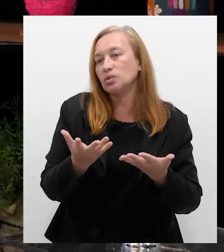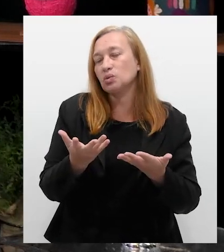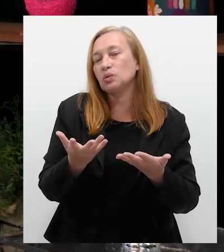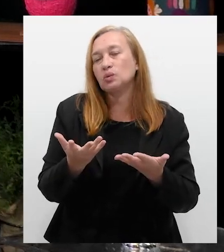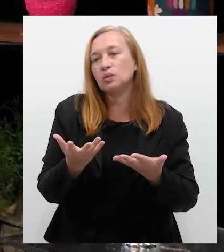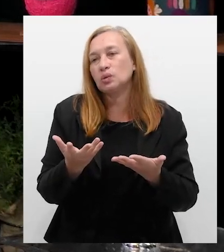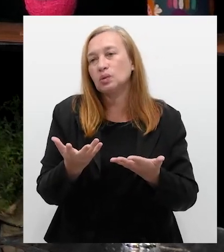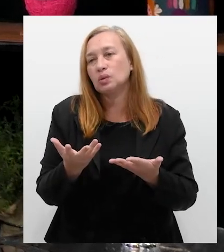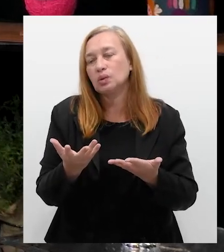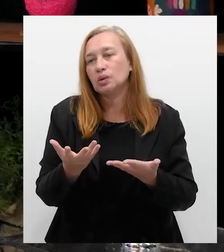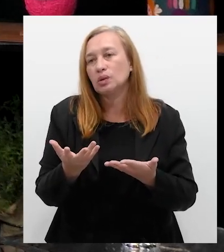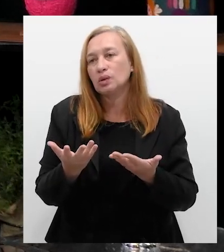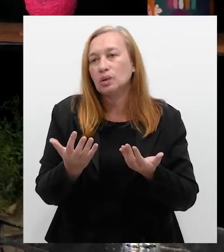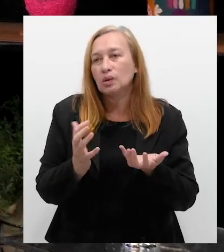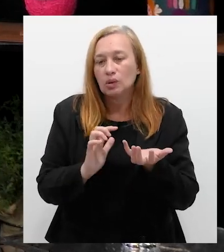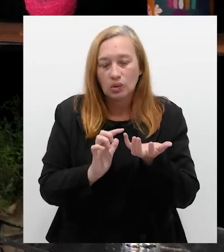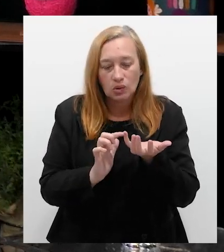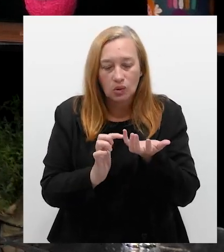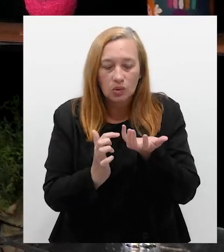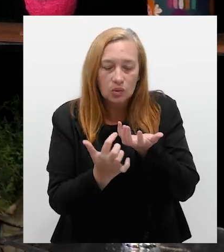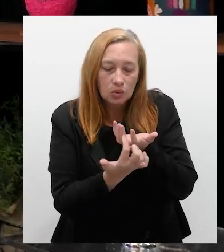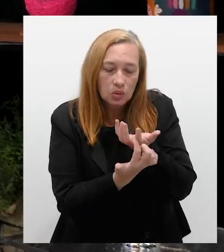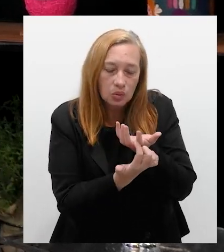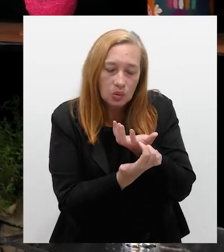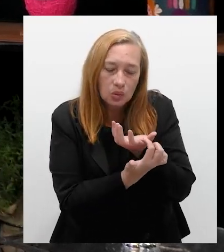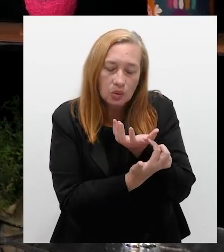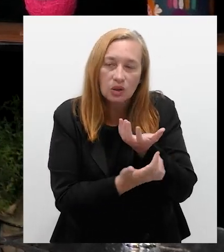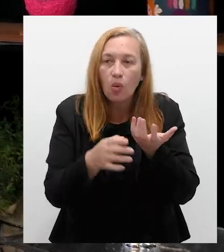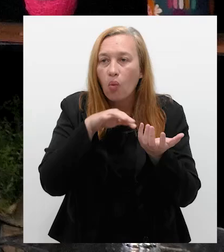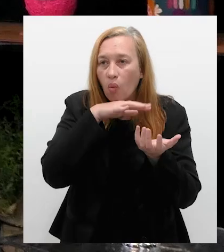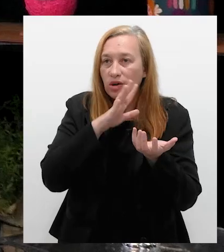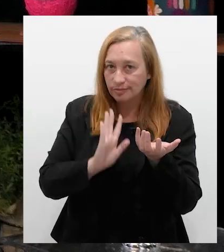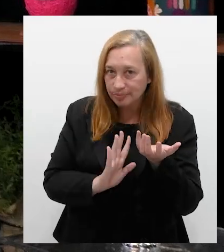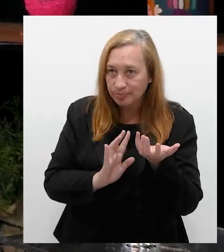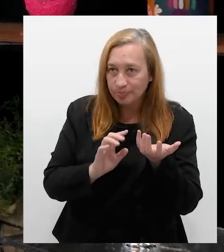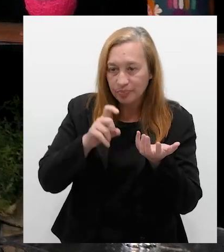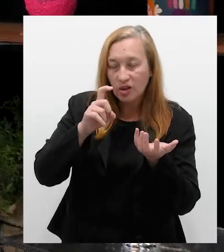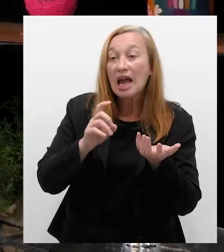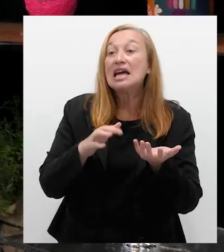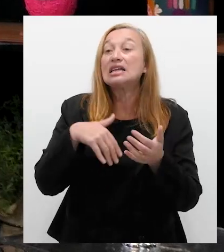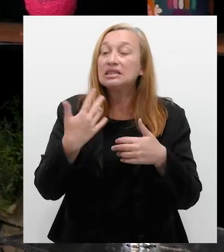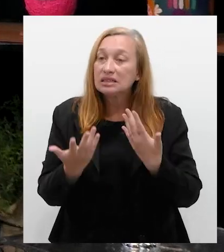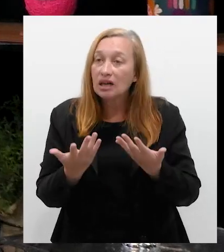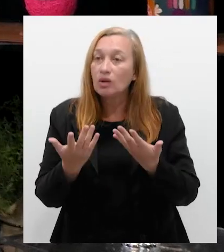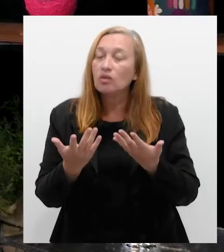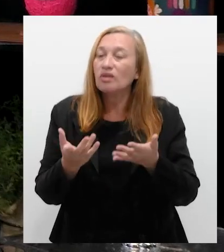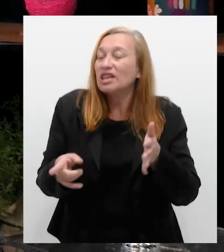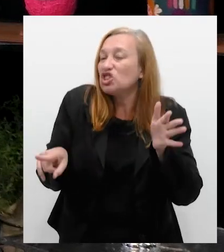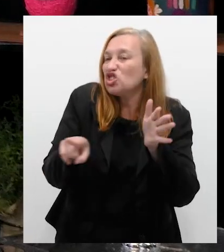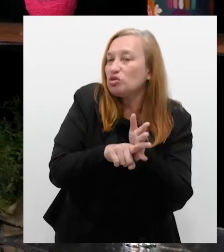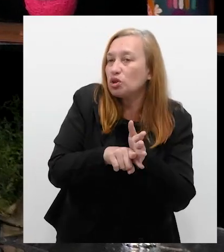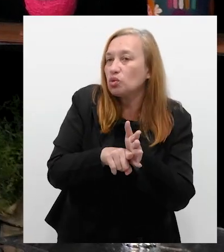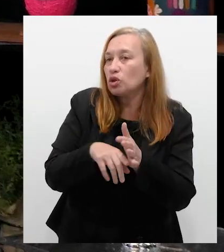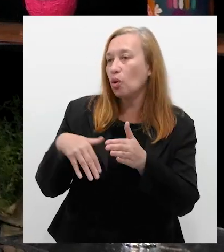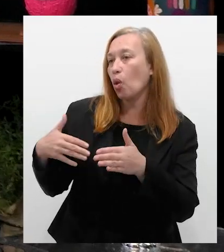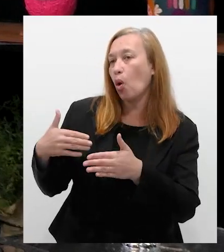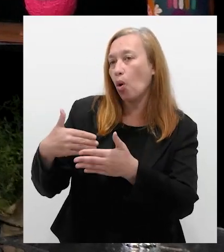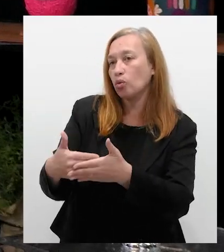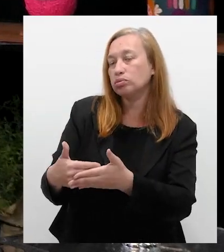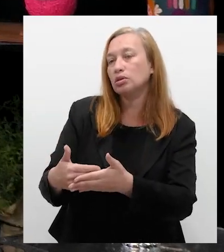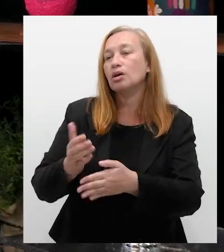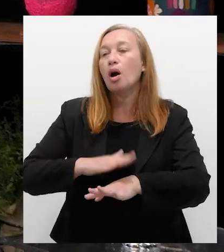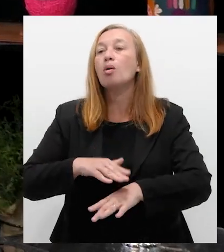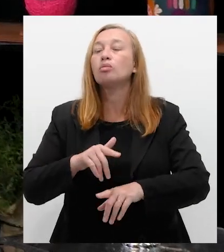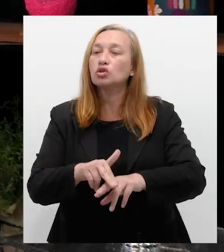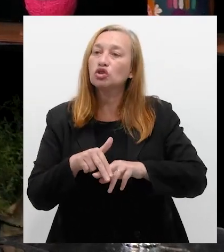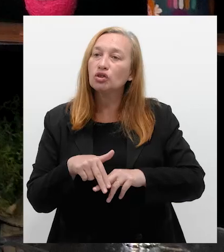periodontal, que é, né, na parte do entorno do dente, da sustentação, e essas lesões elas vêm diminuindo ao longo do tempo, né, por